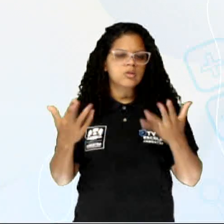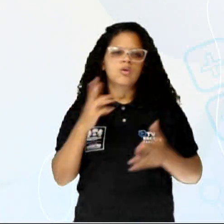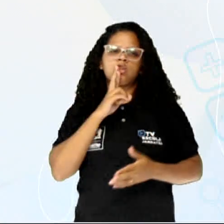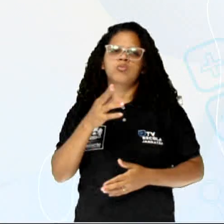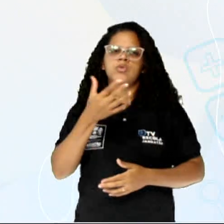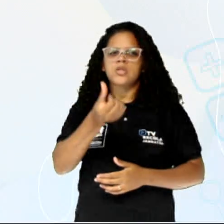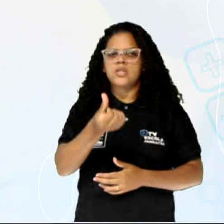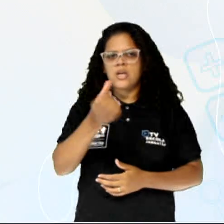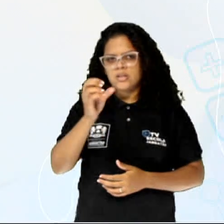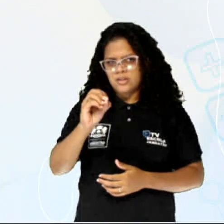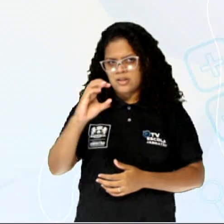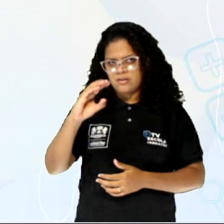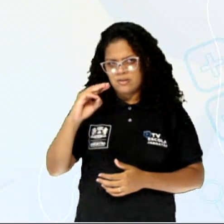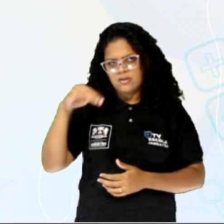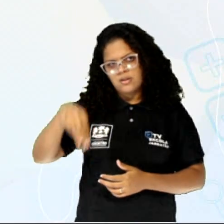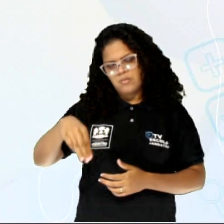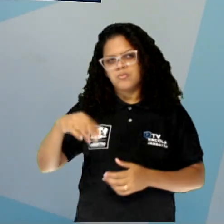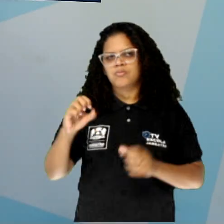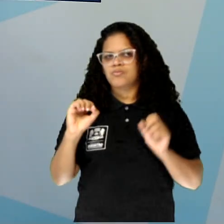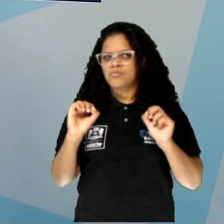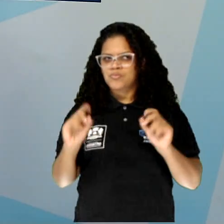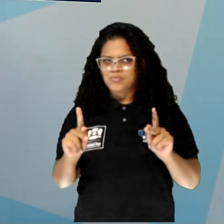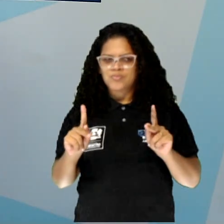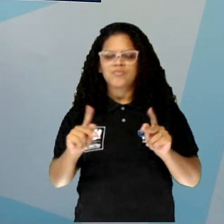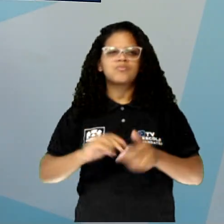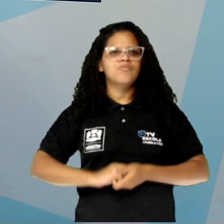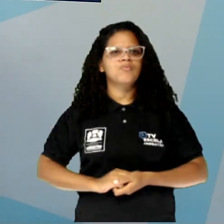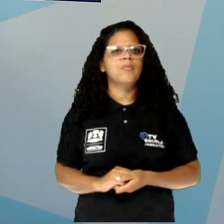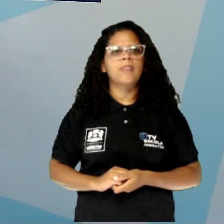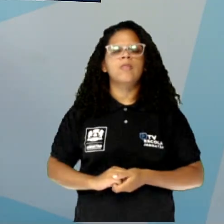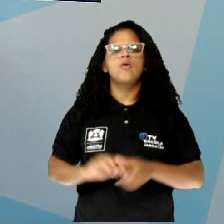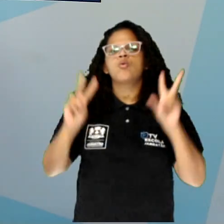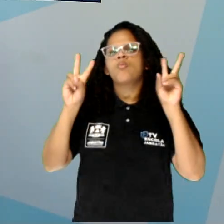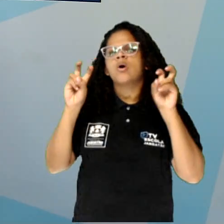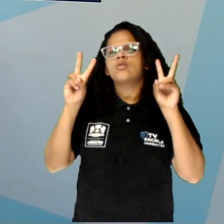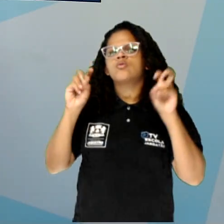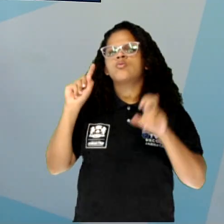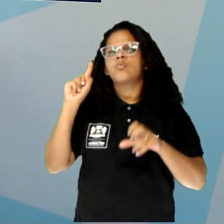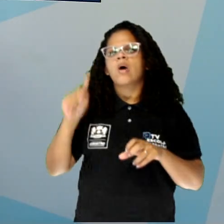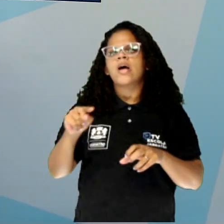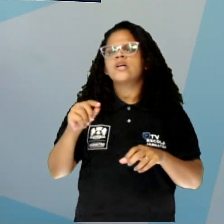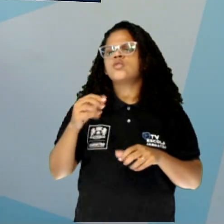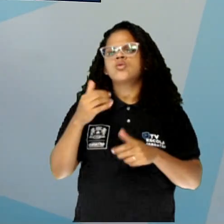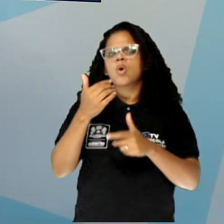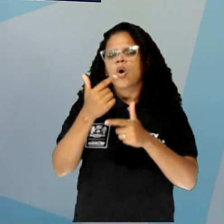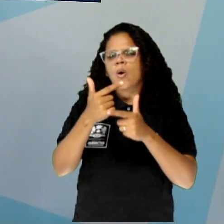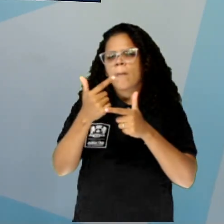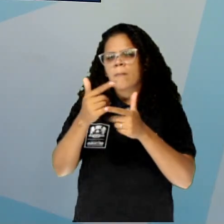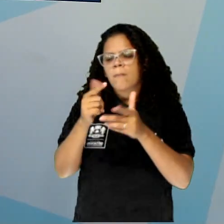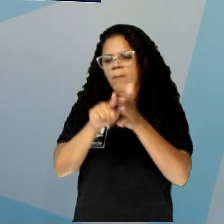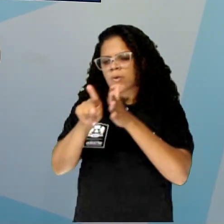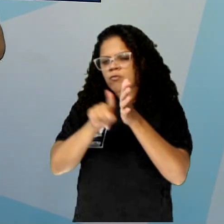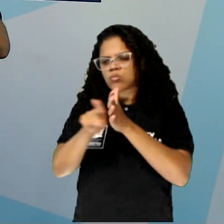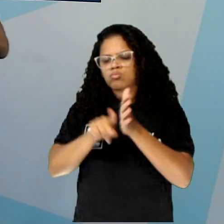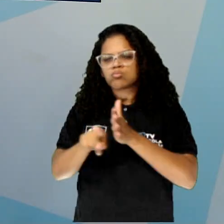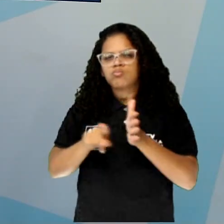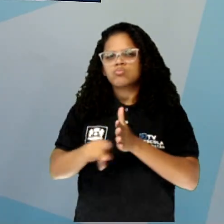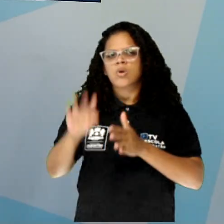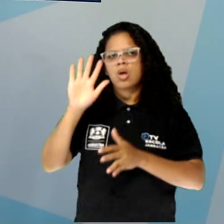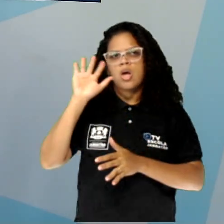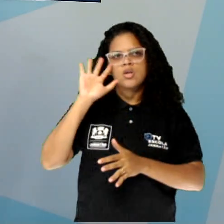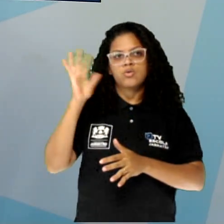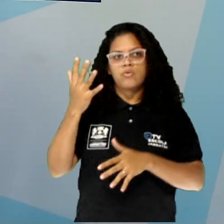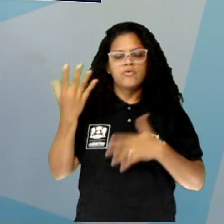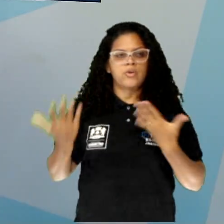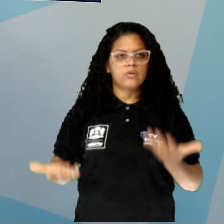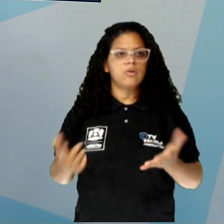60. Beleza? Vamos agora para o nosso assunto, que é só resolução de equação hoje. Então, vamos lá. Primeira